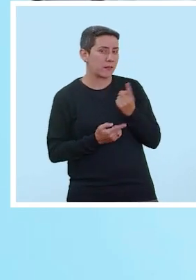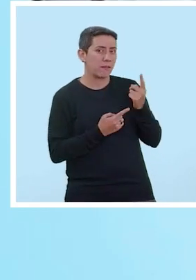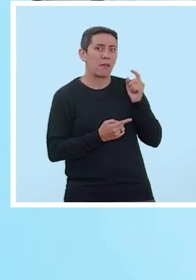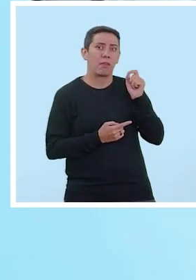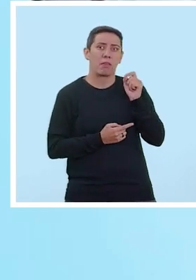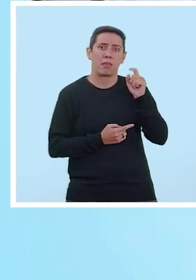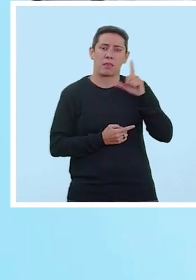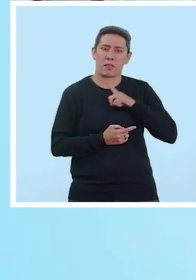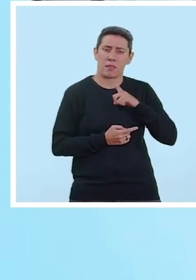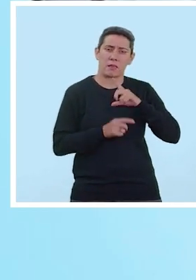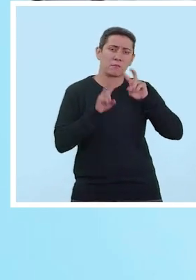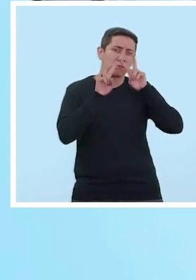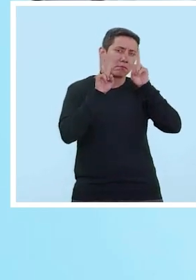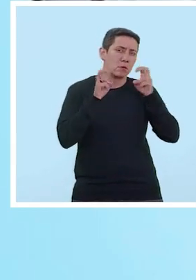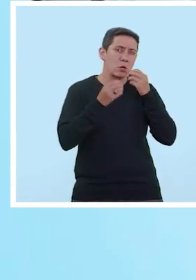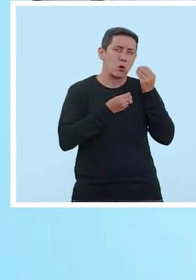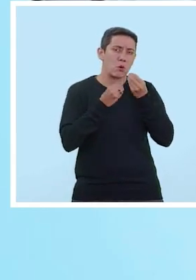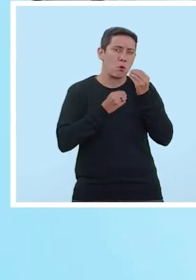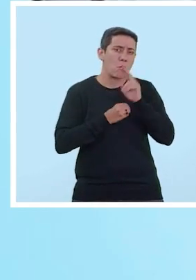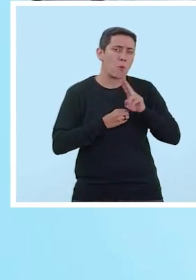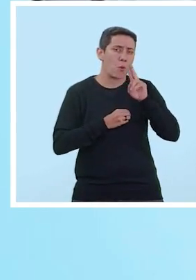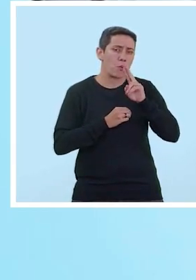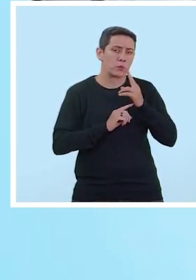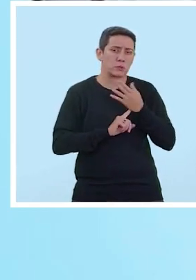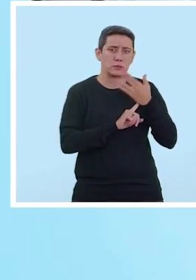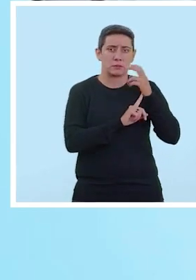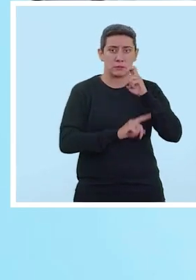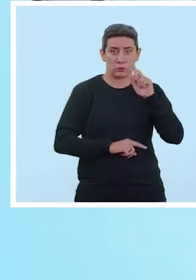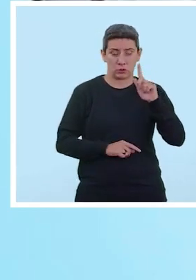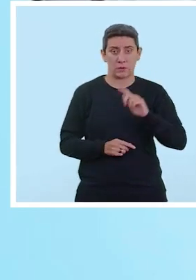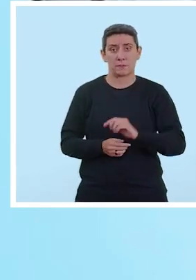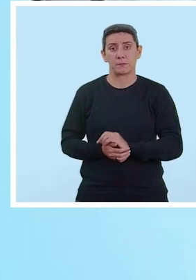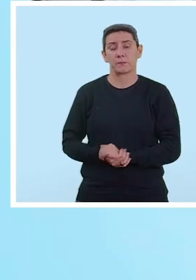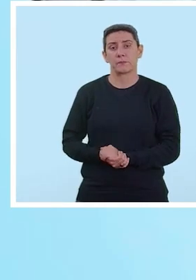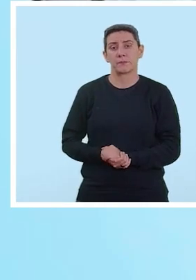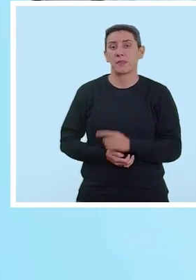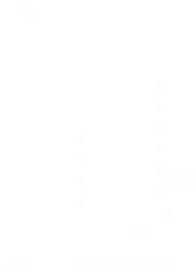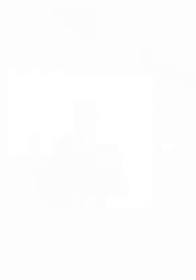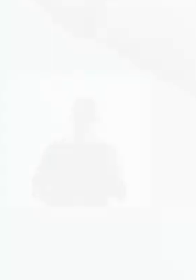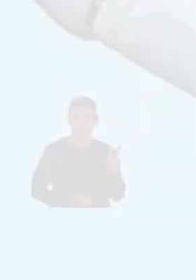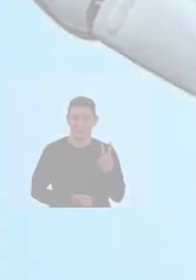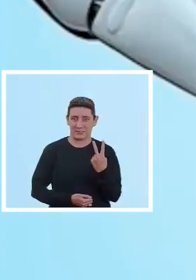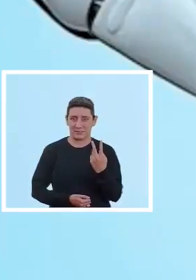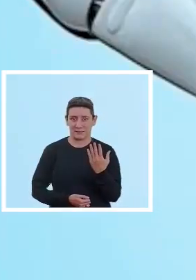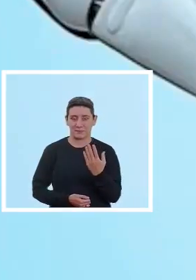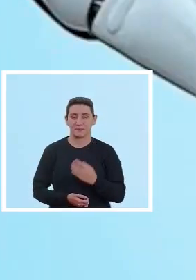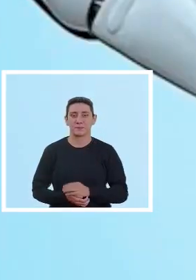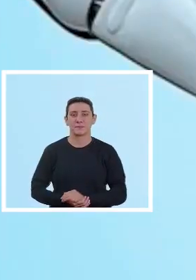pouco mais dessa solução disruptiva é com vocês professores